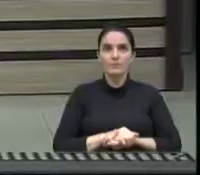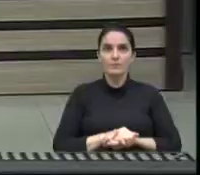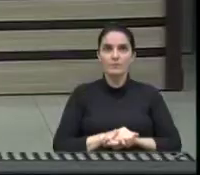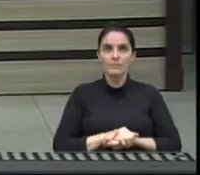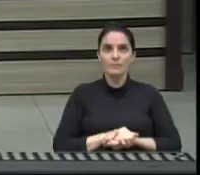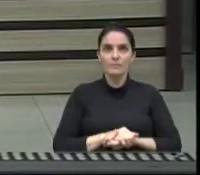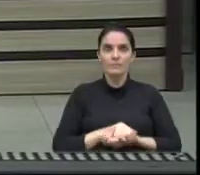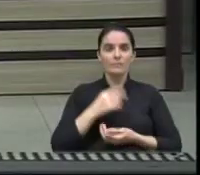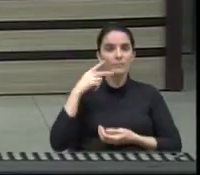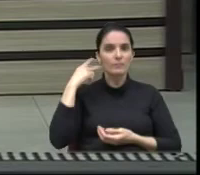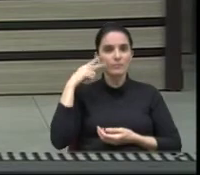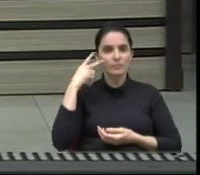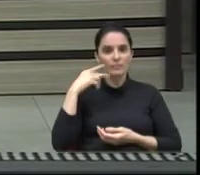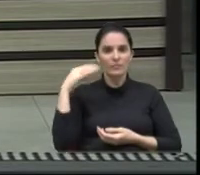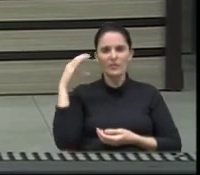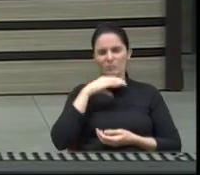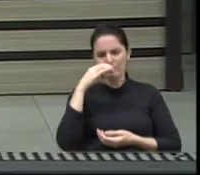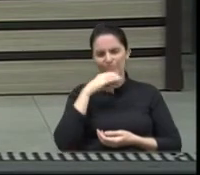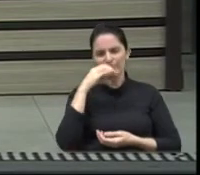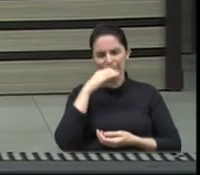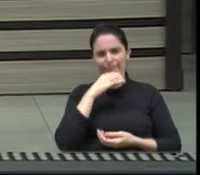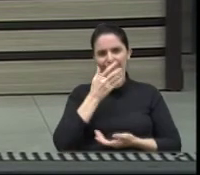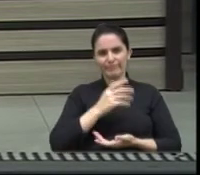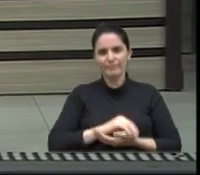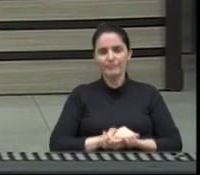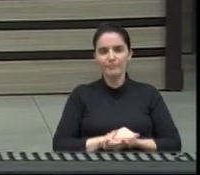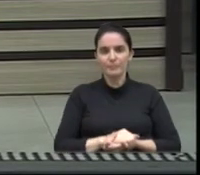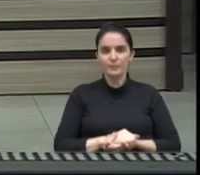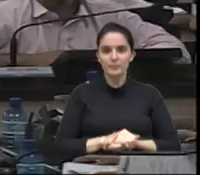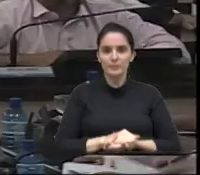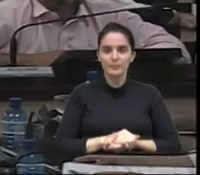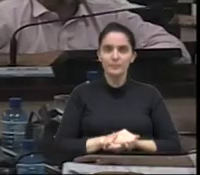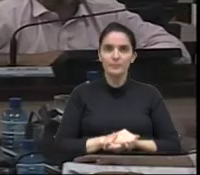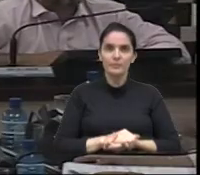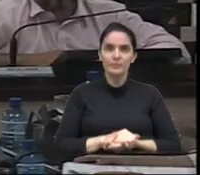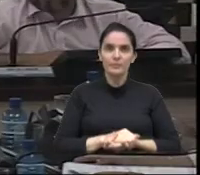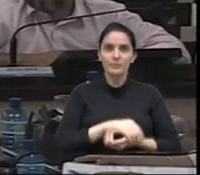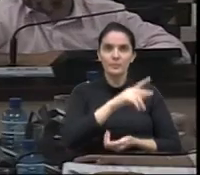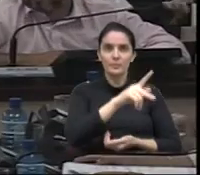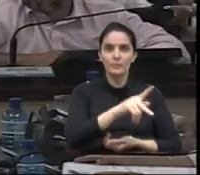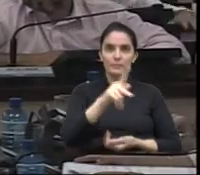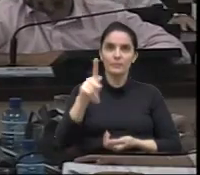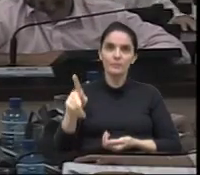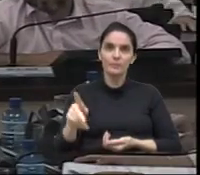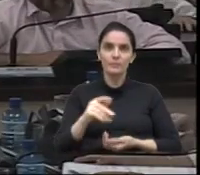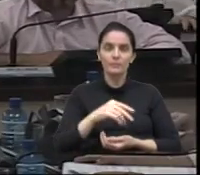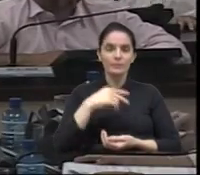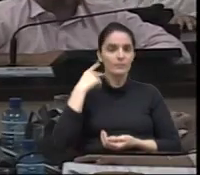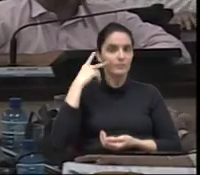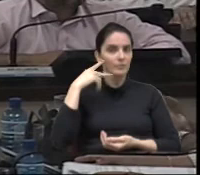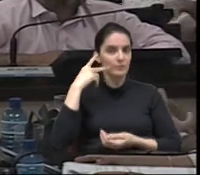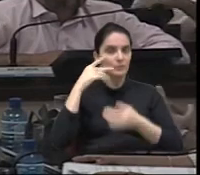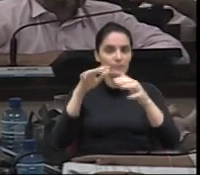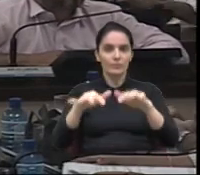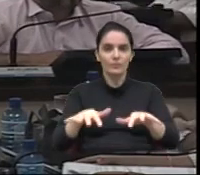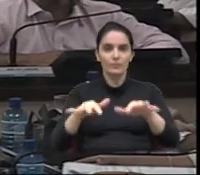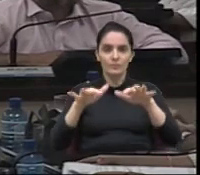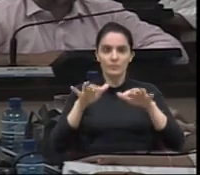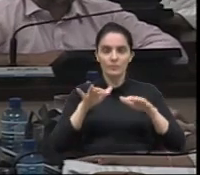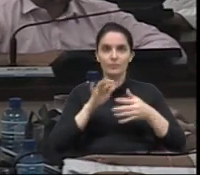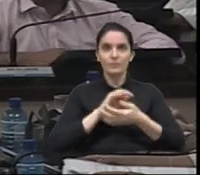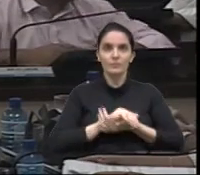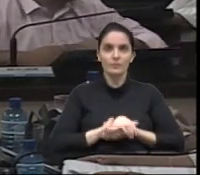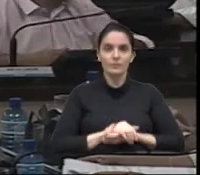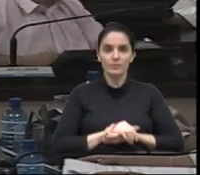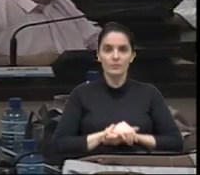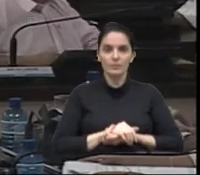vereador, bem rapidamente. Pois não, presidente. Senhor presidente, nobres pares, público presente, pessoal